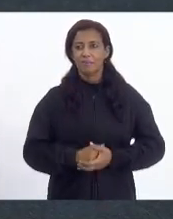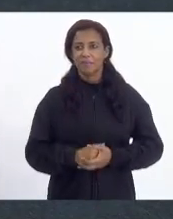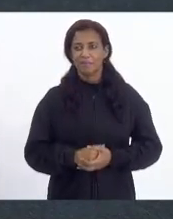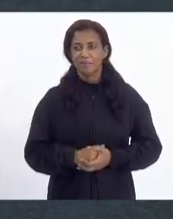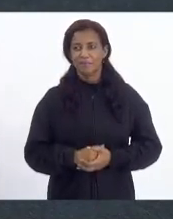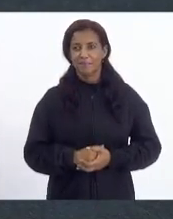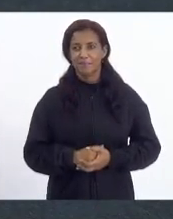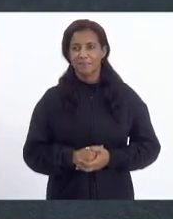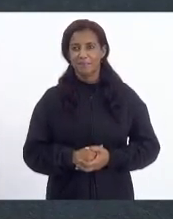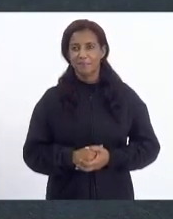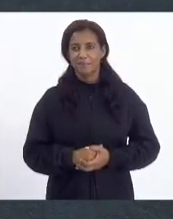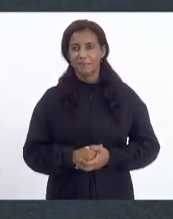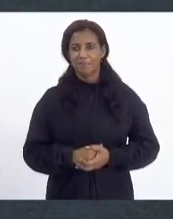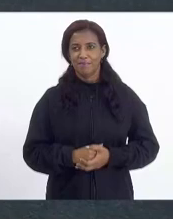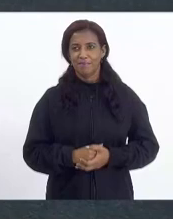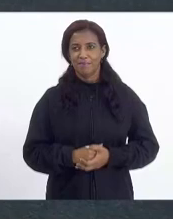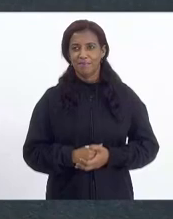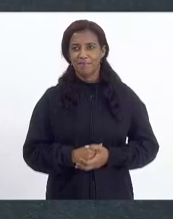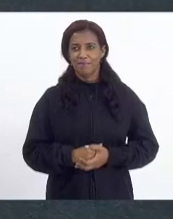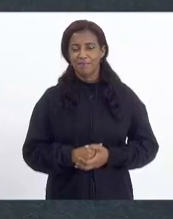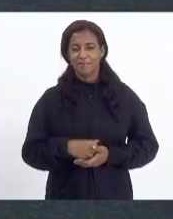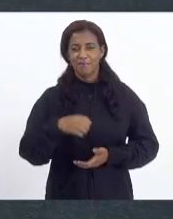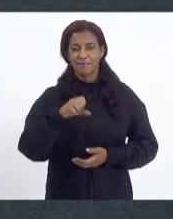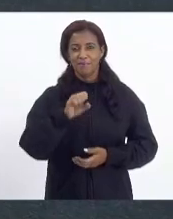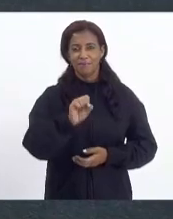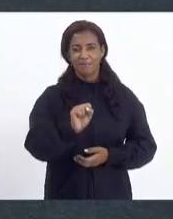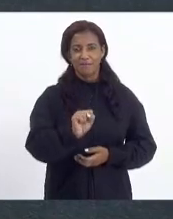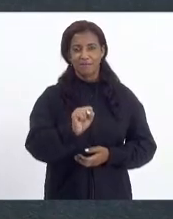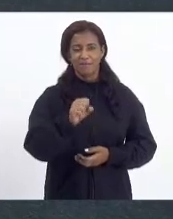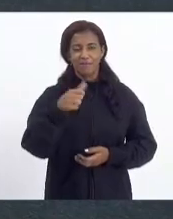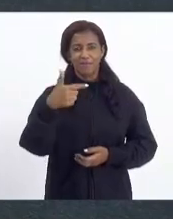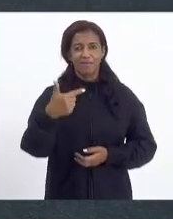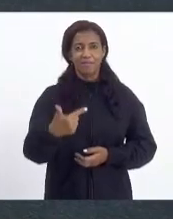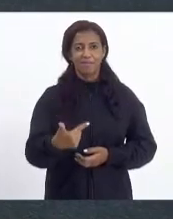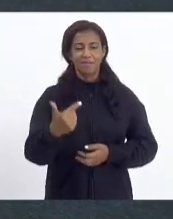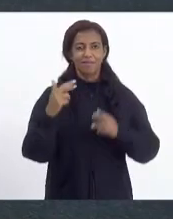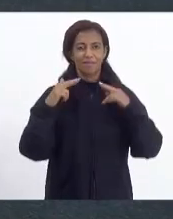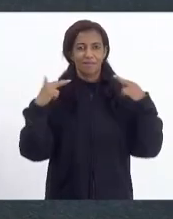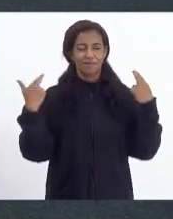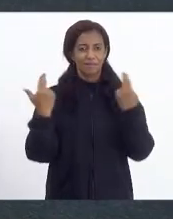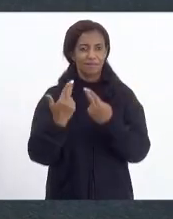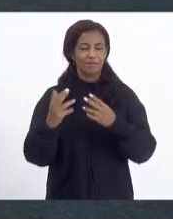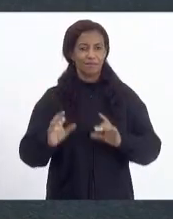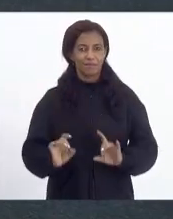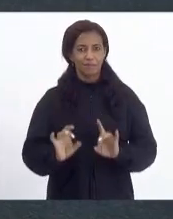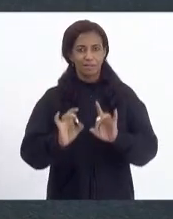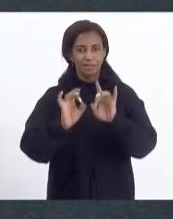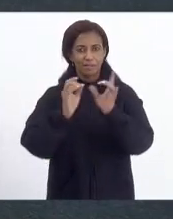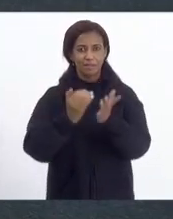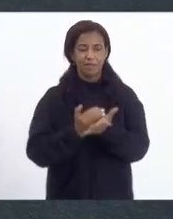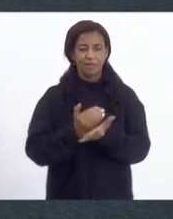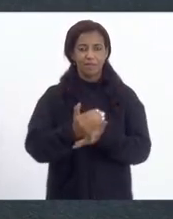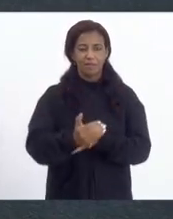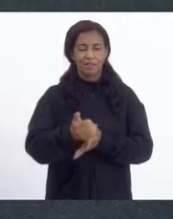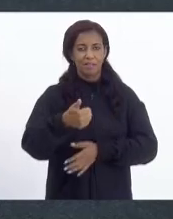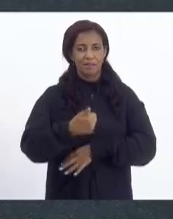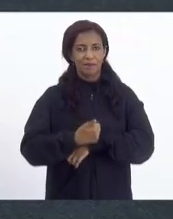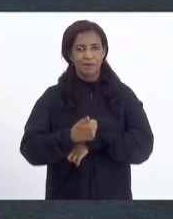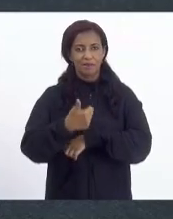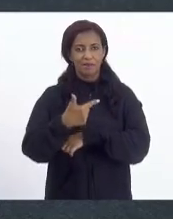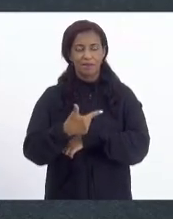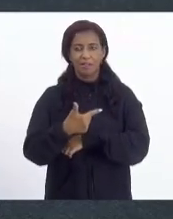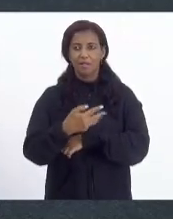doença o ocorrido na 82ª sessão ordinária que iniciada às